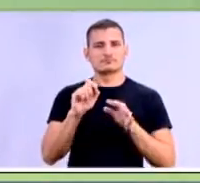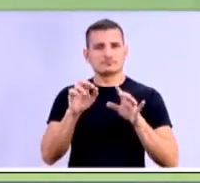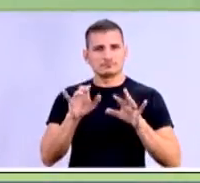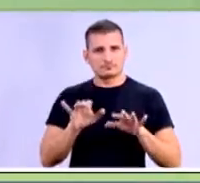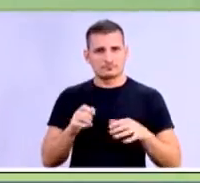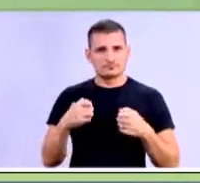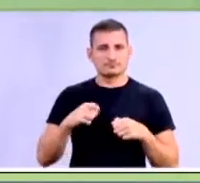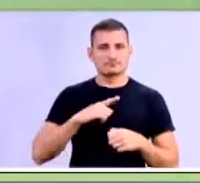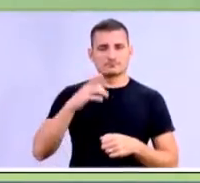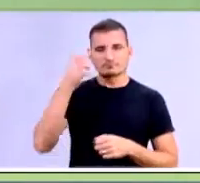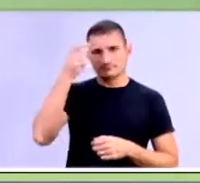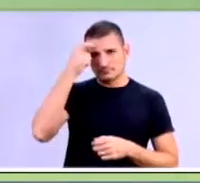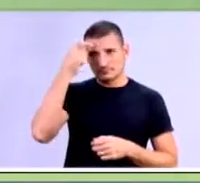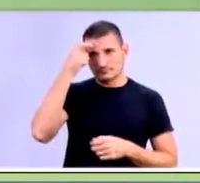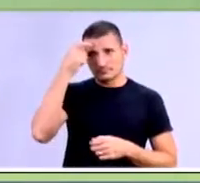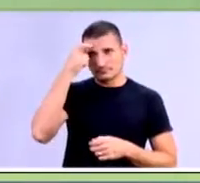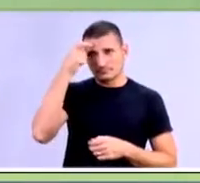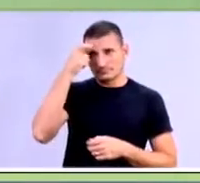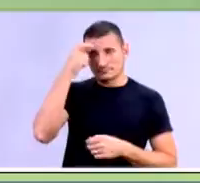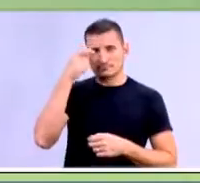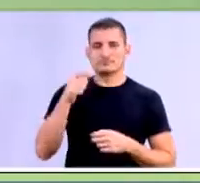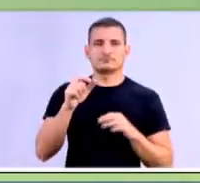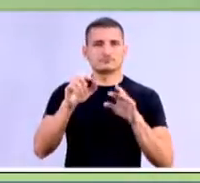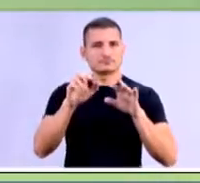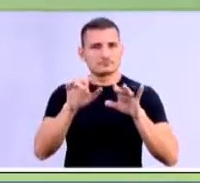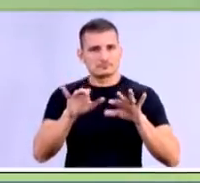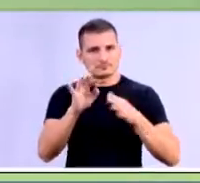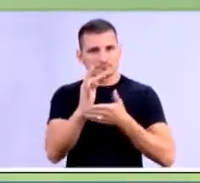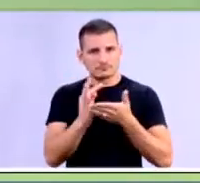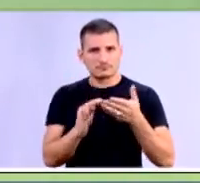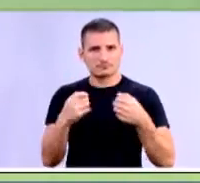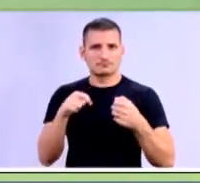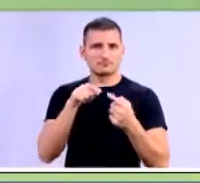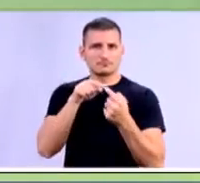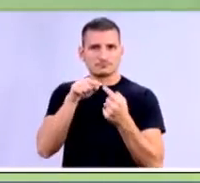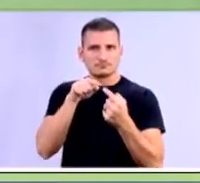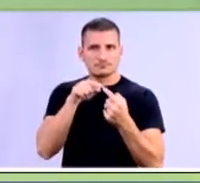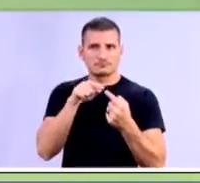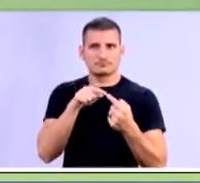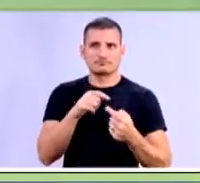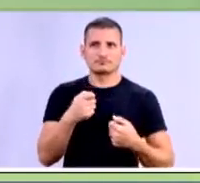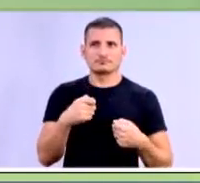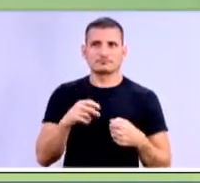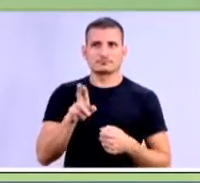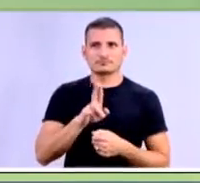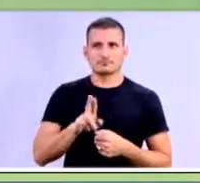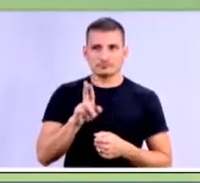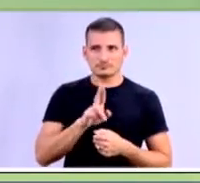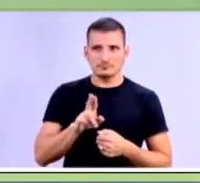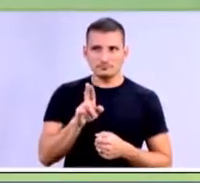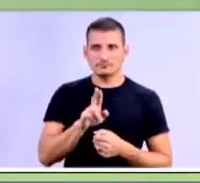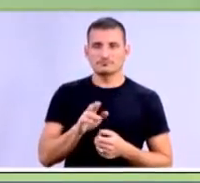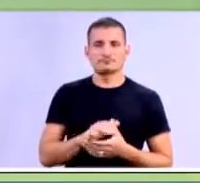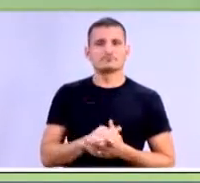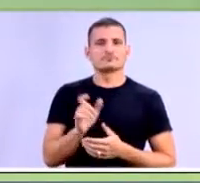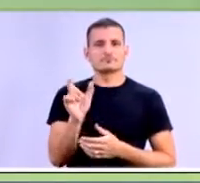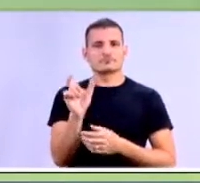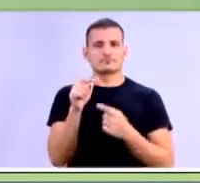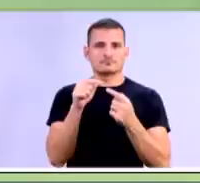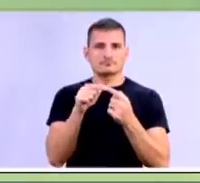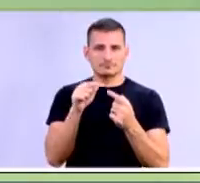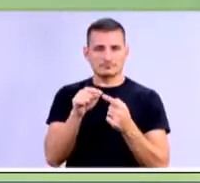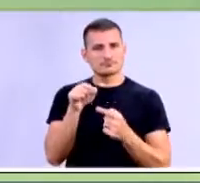ter consciência de que o nosso texto tem que ser coerente. Nós precisamos utilizar elementos de coesão para que